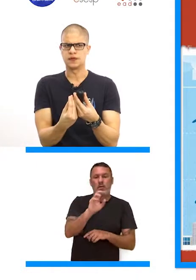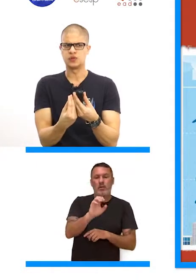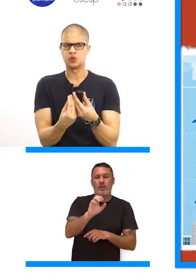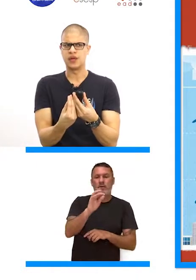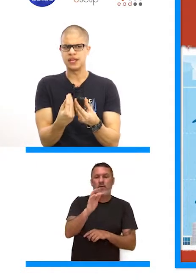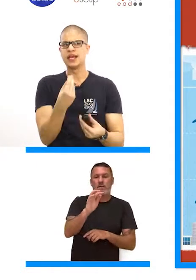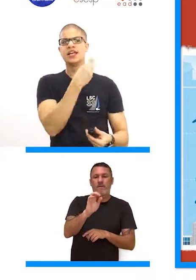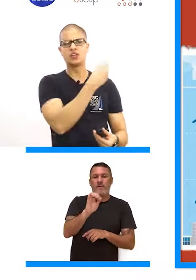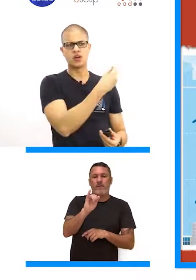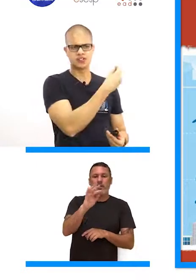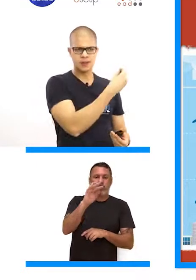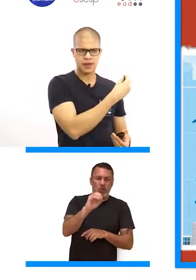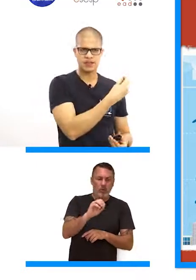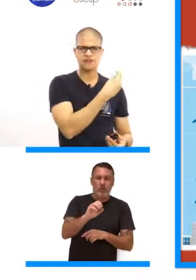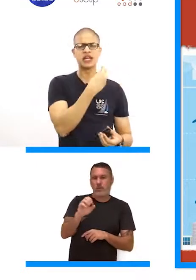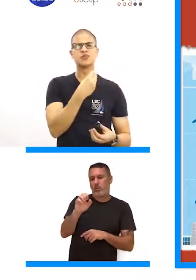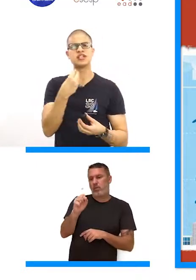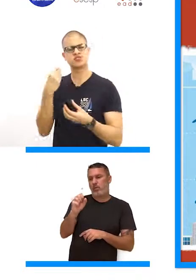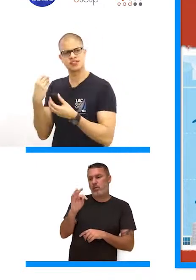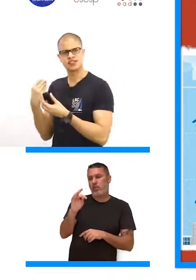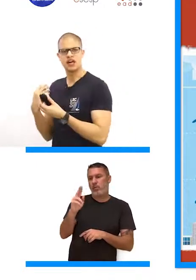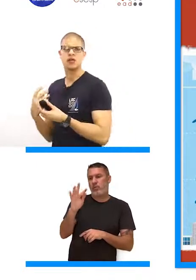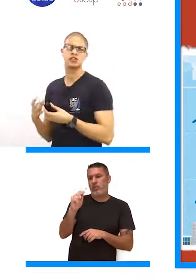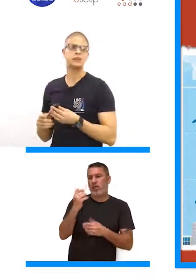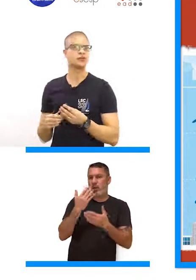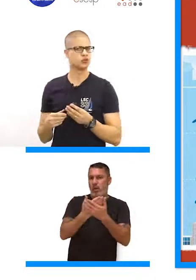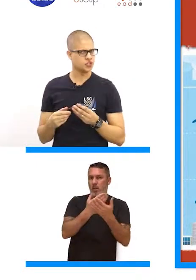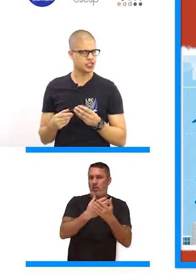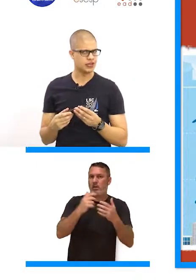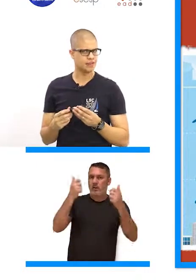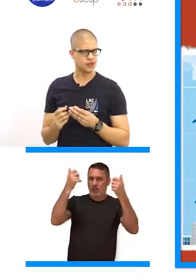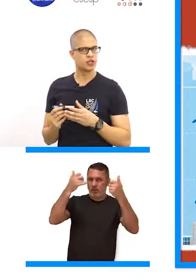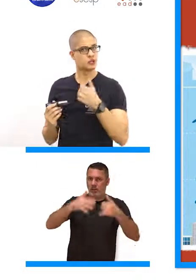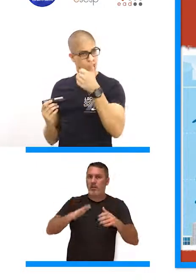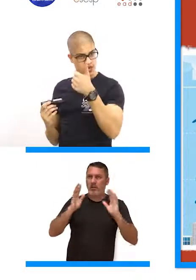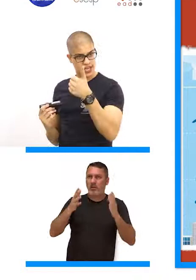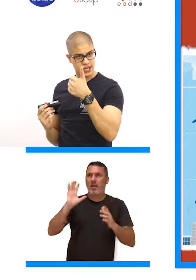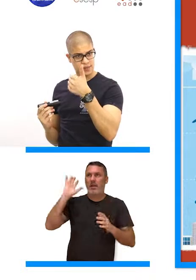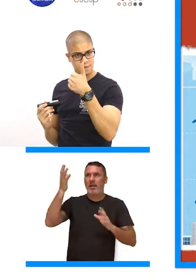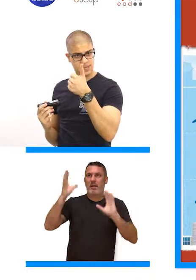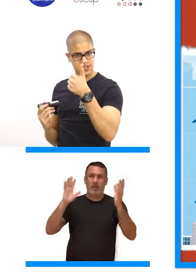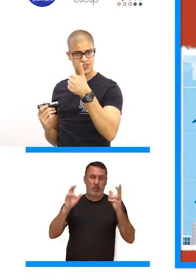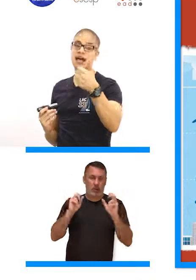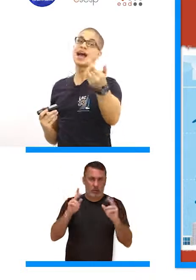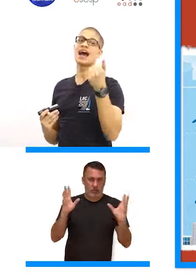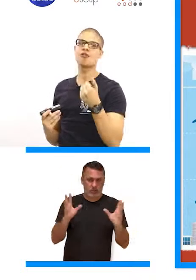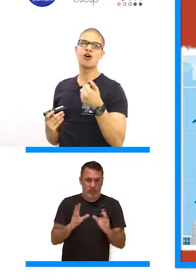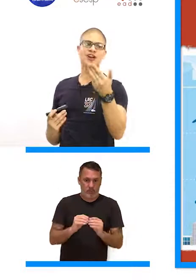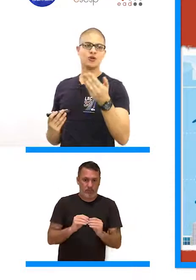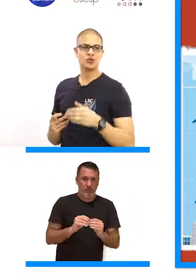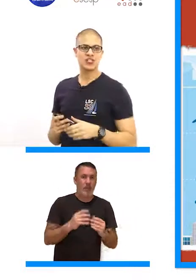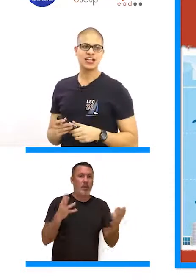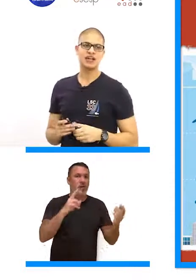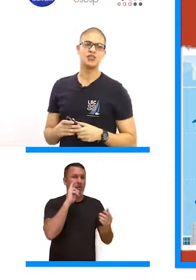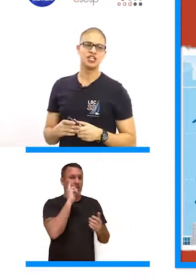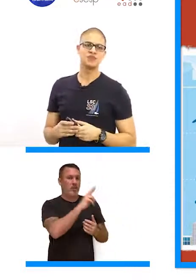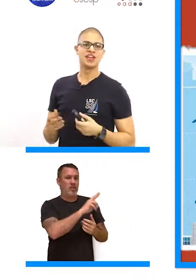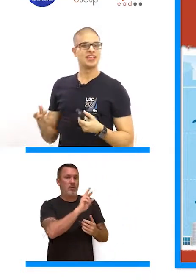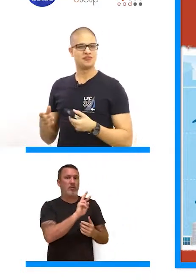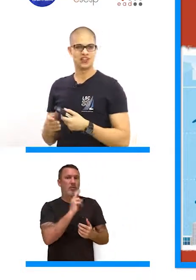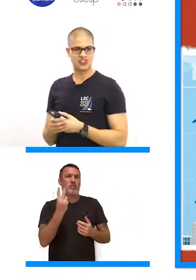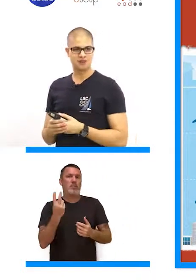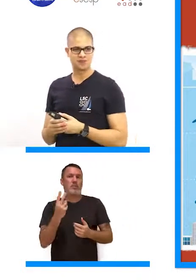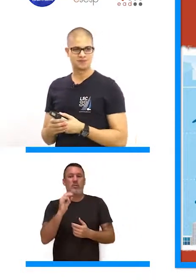estufa. Tudo bem? Que nós também falamos nas nossas aulas de climatologia. Ok? Beleza? Agora, o cenário